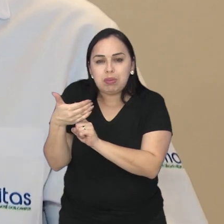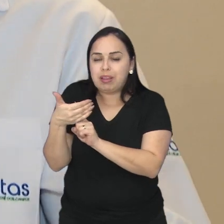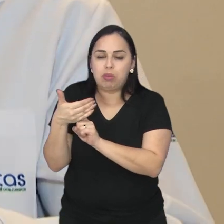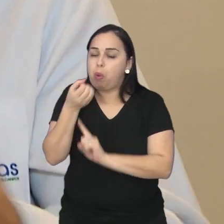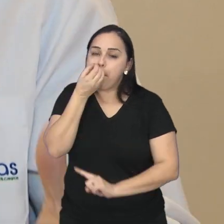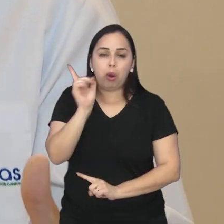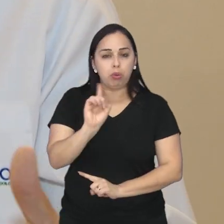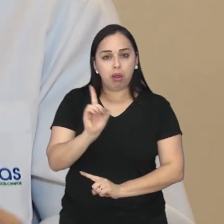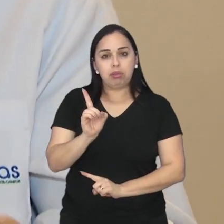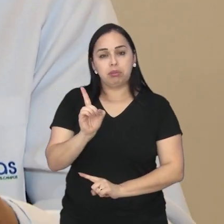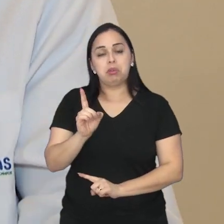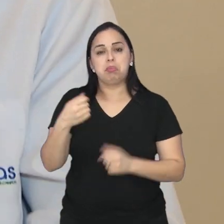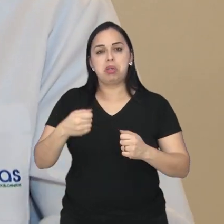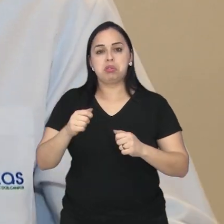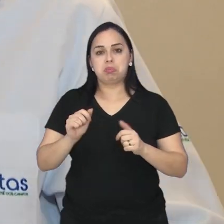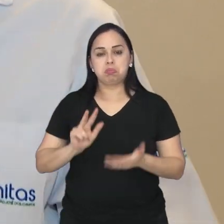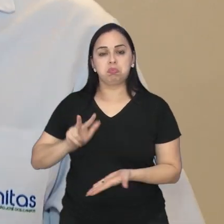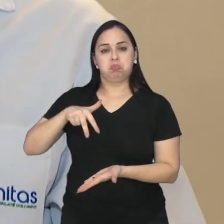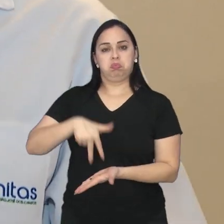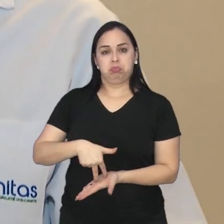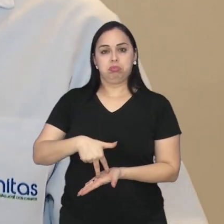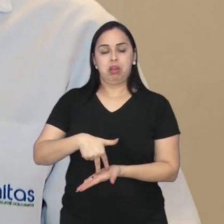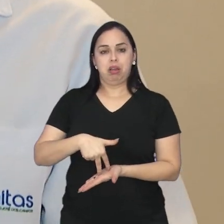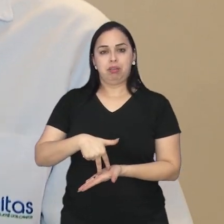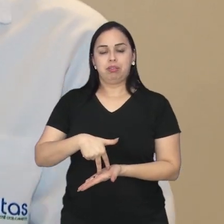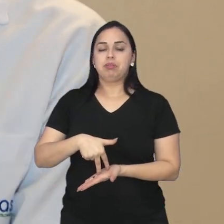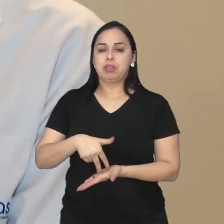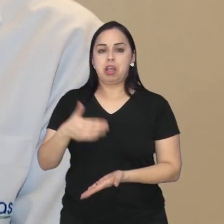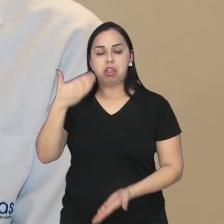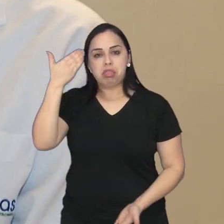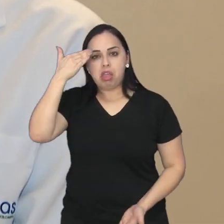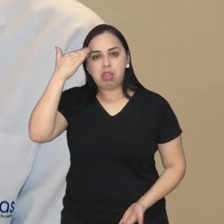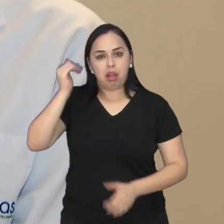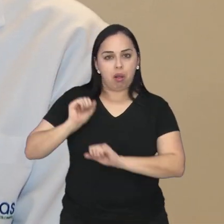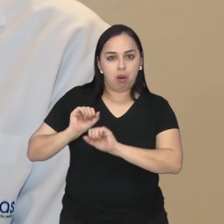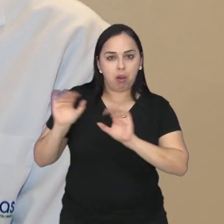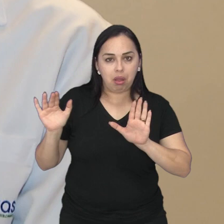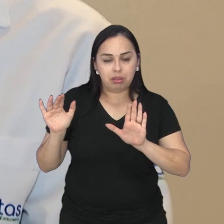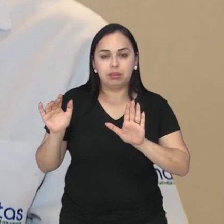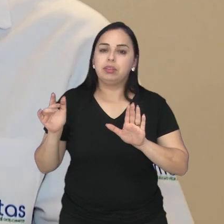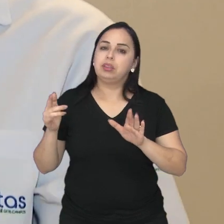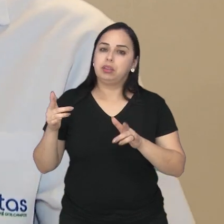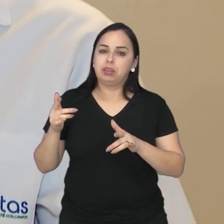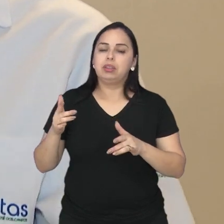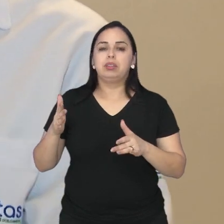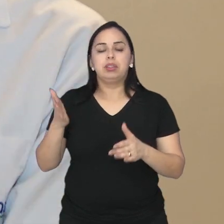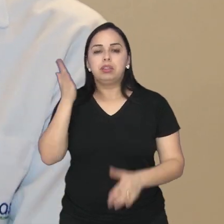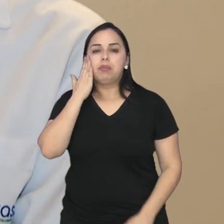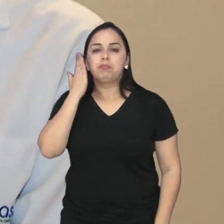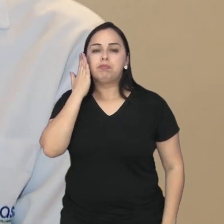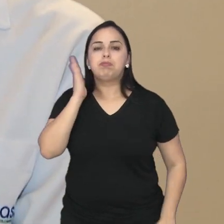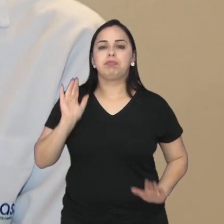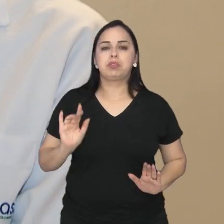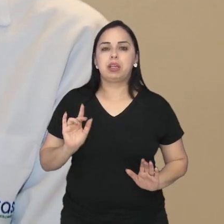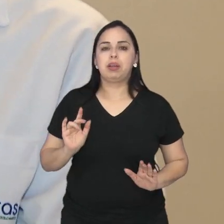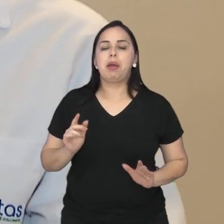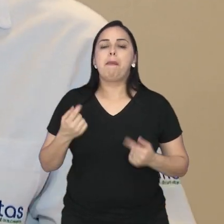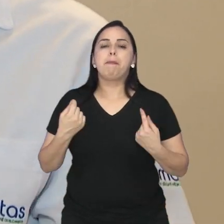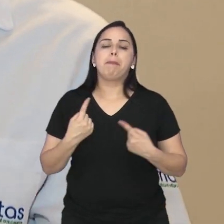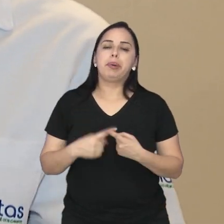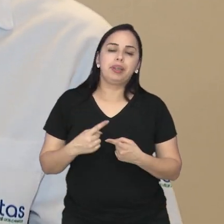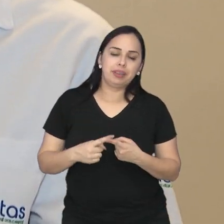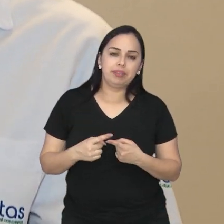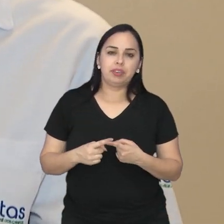problema, e não é bom, né? A gente tem que enfrentar o problema de frente mesmo, né? De enfrentar de peito aberto, porque